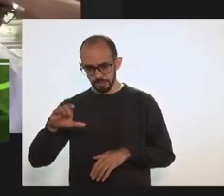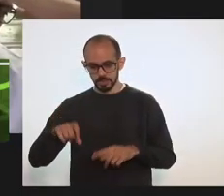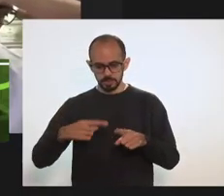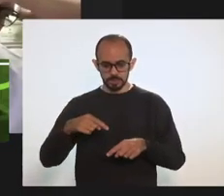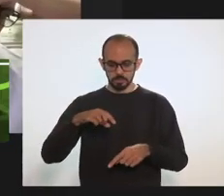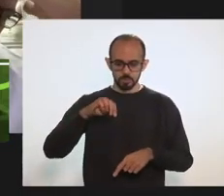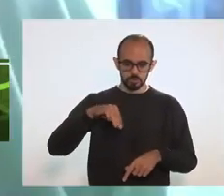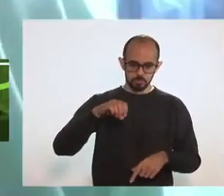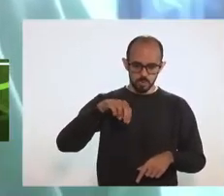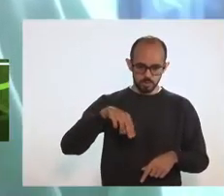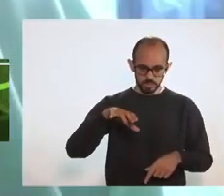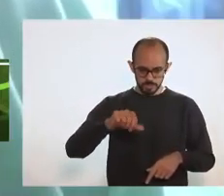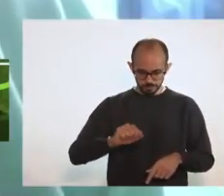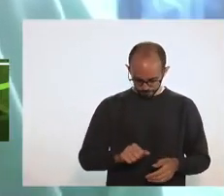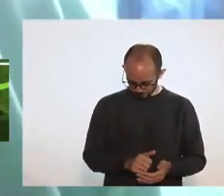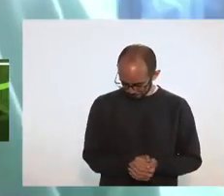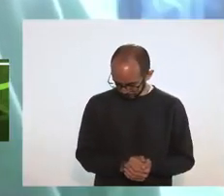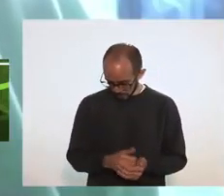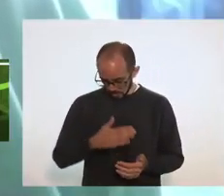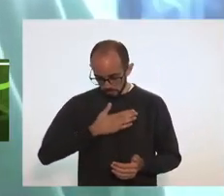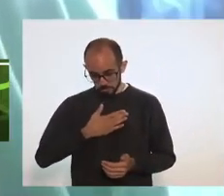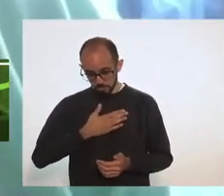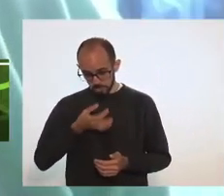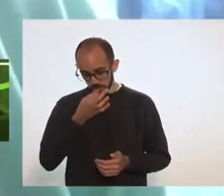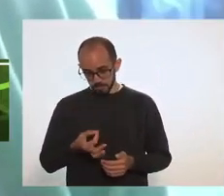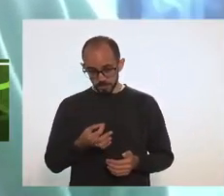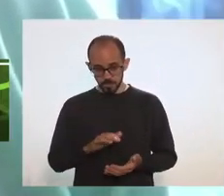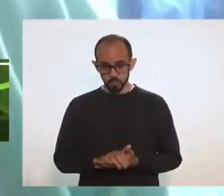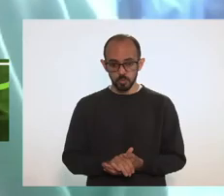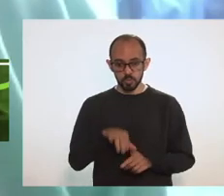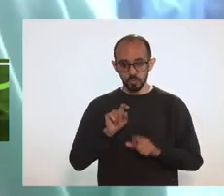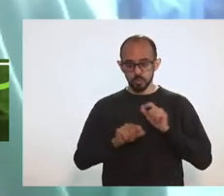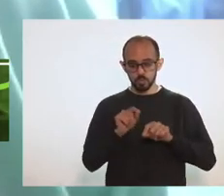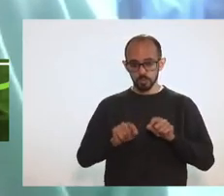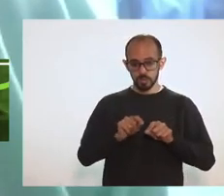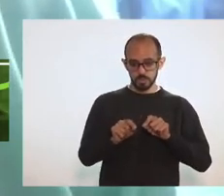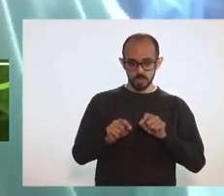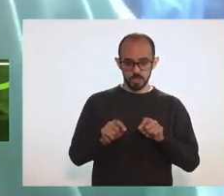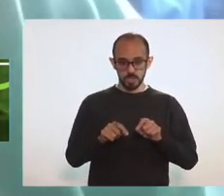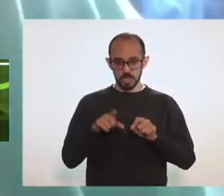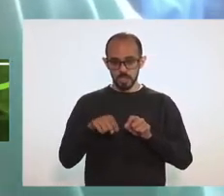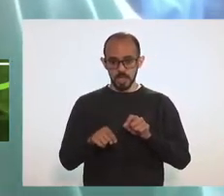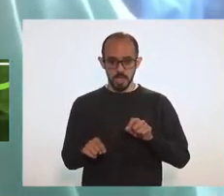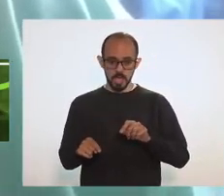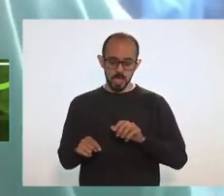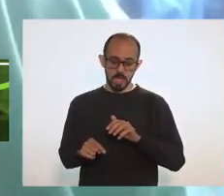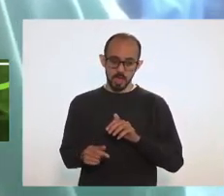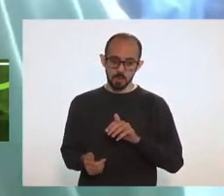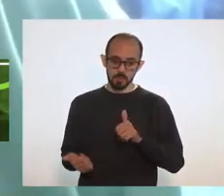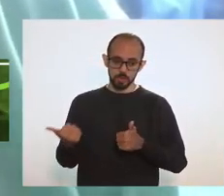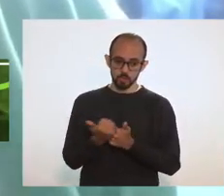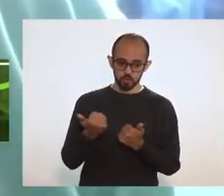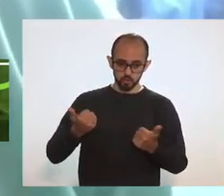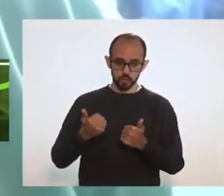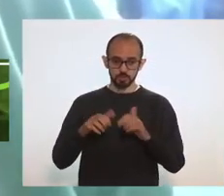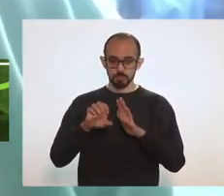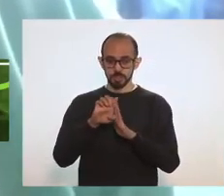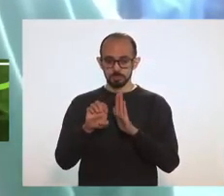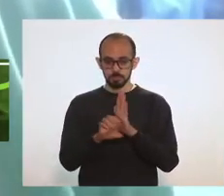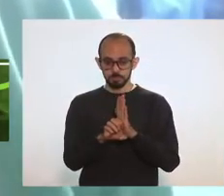Mink. Presidente. Para discutir, viu, presidente? Deputadas e deputados. Mink, Valdec, depois Mônica Francisco.